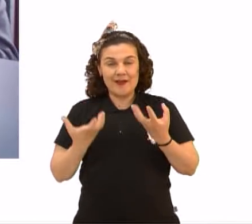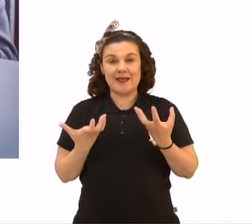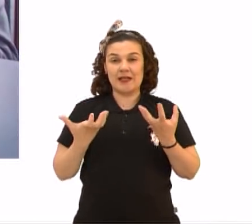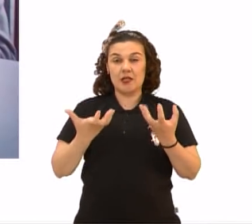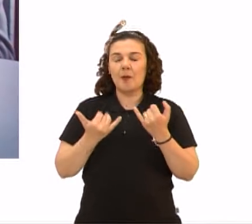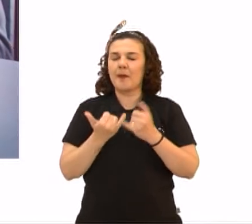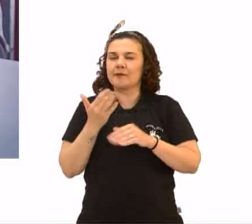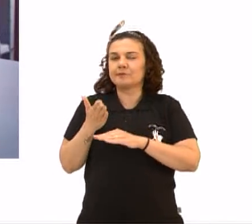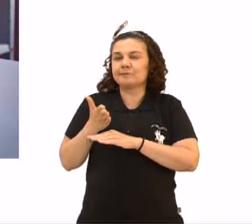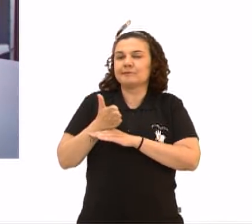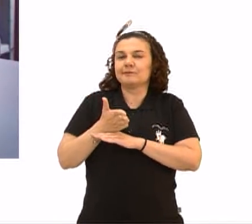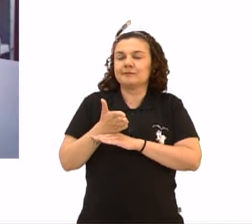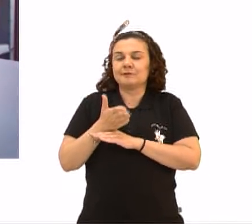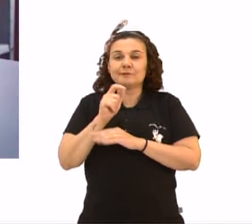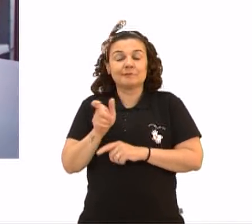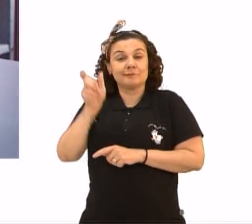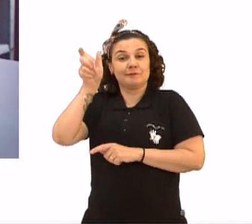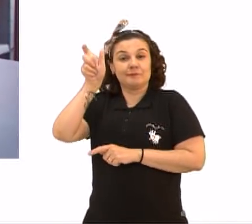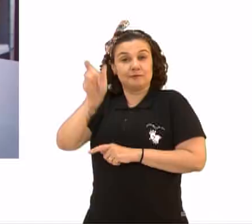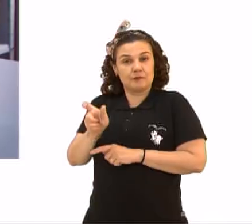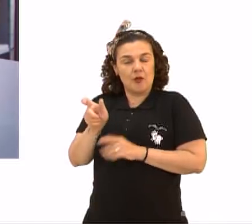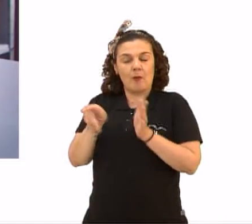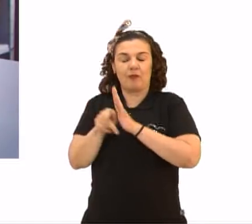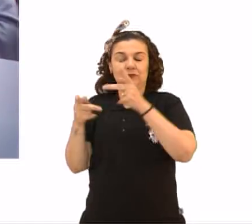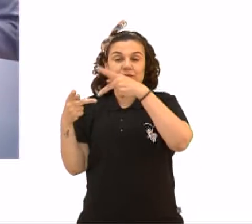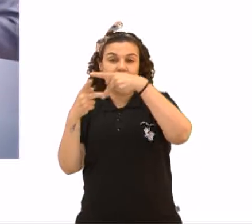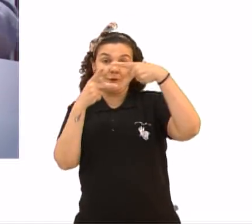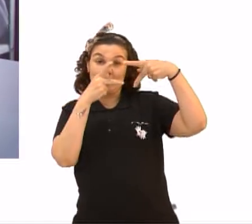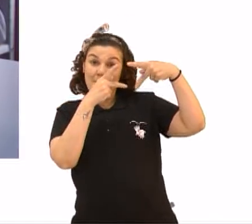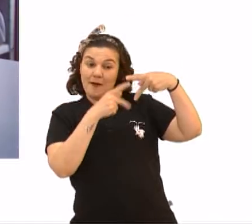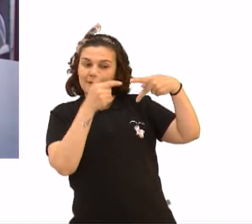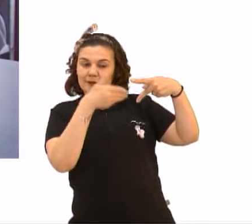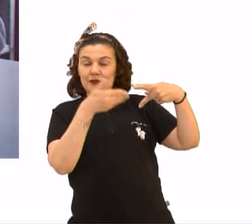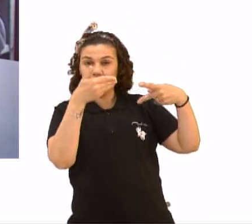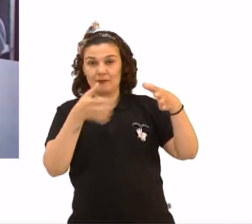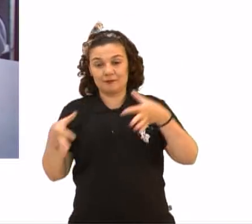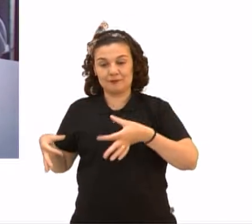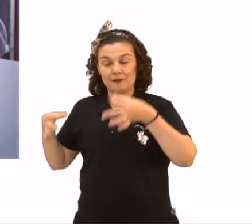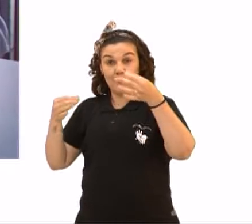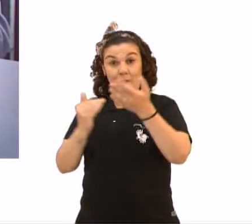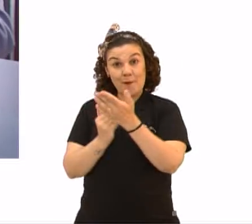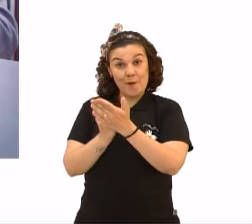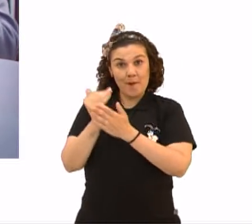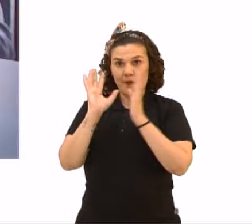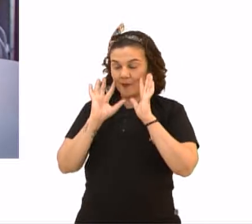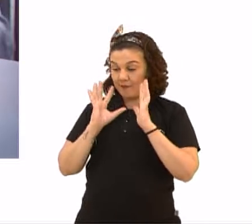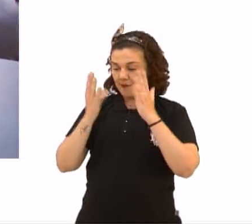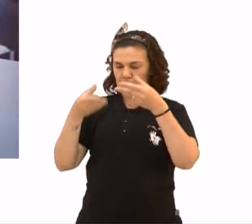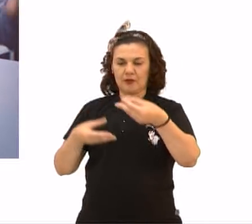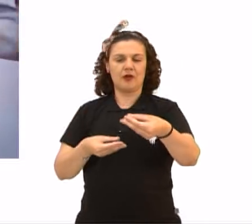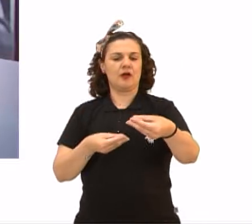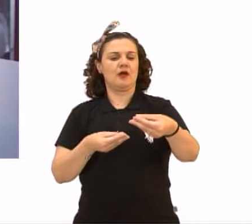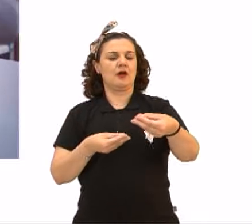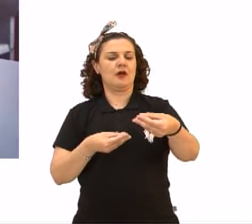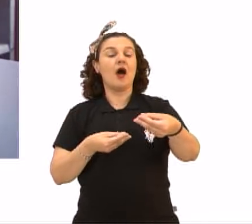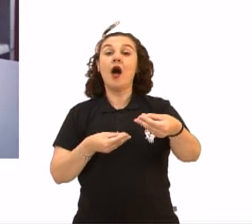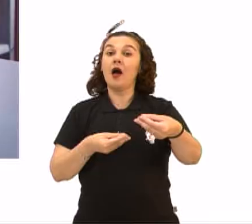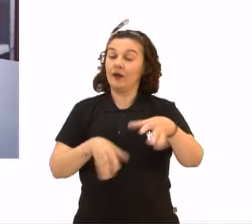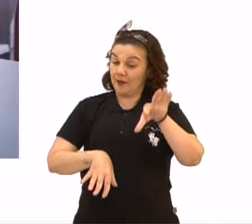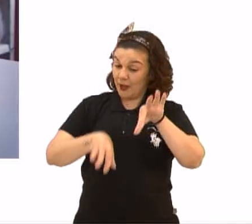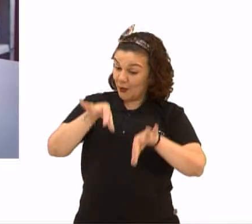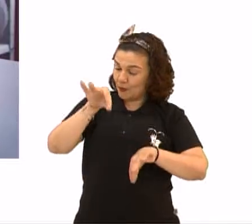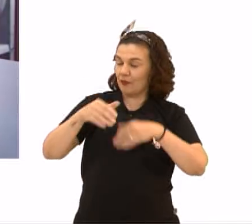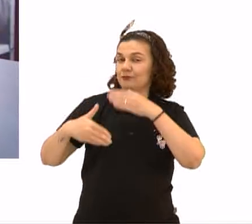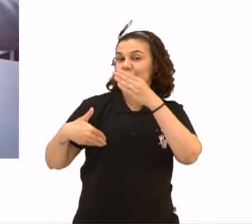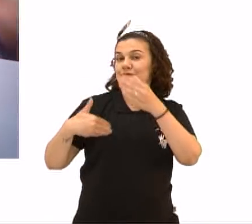a introdução para a personagem, seria o quadrinho que a pessoa ia receber no começo da festa, e a encenação ia acontecer,